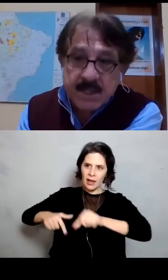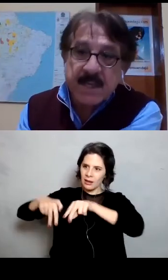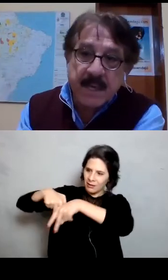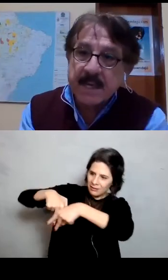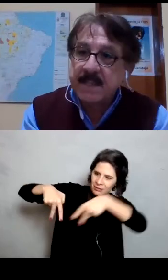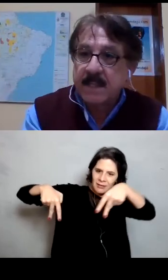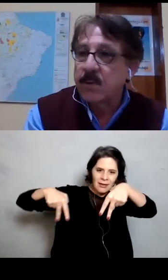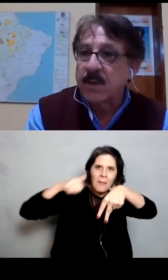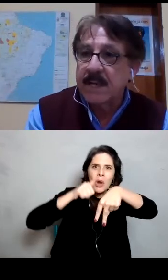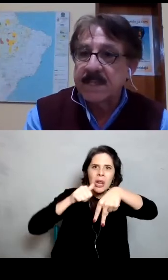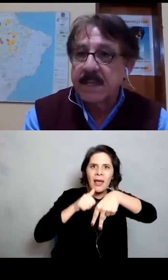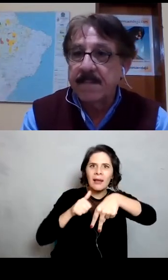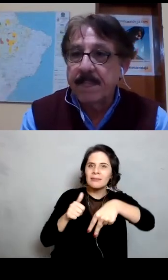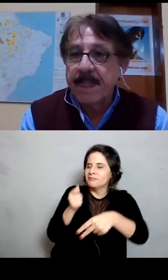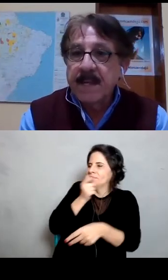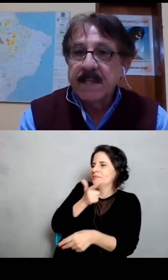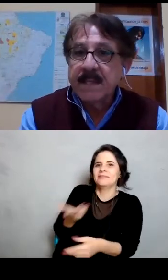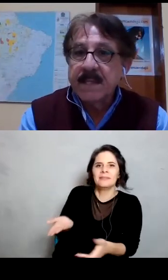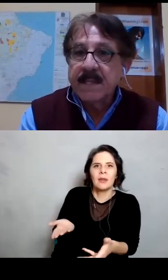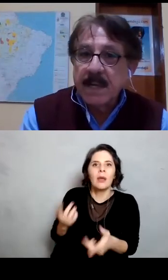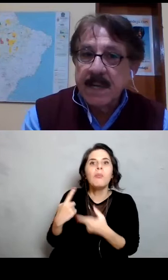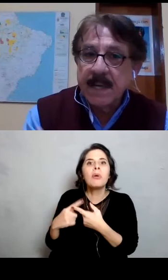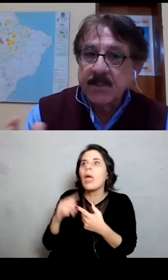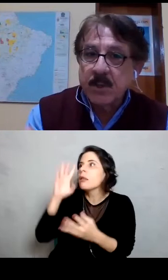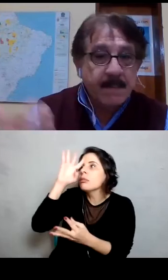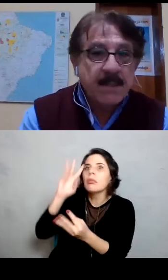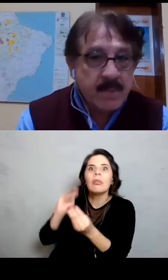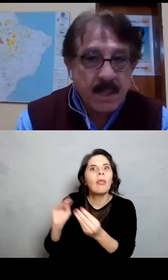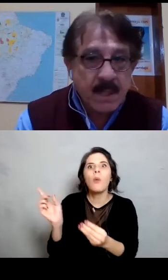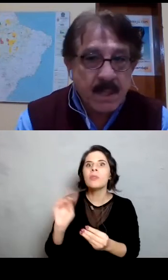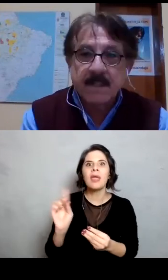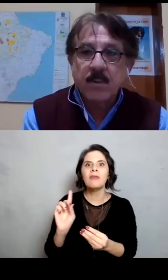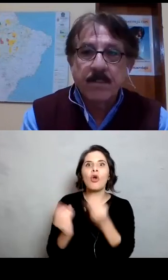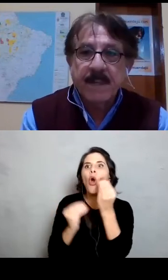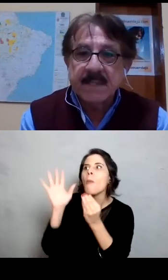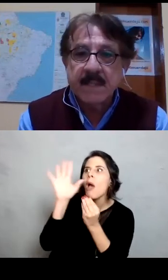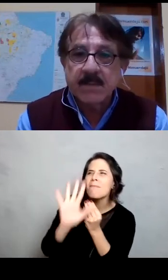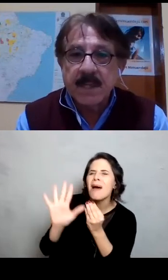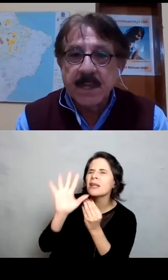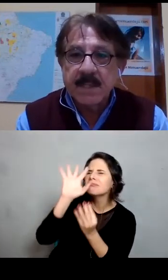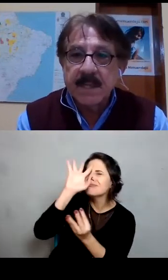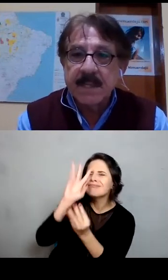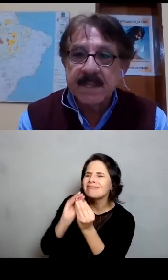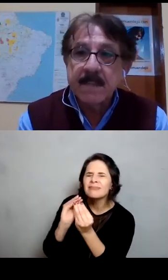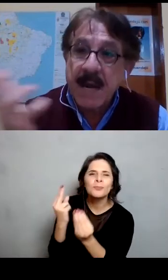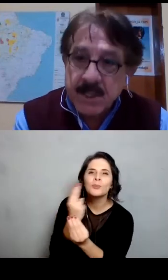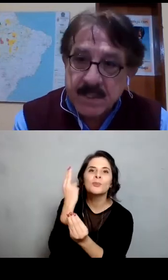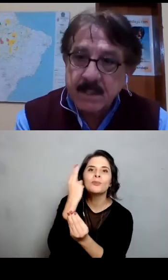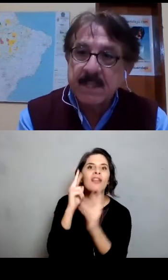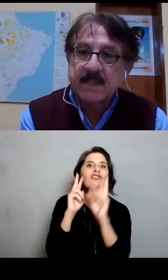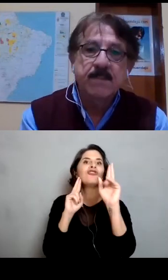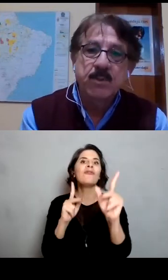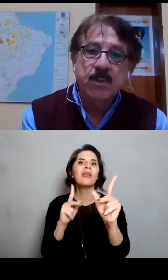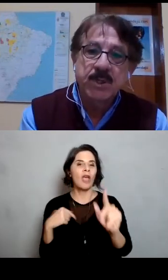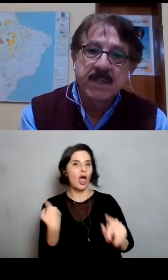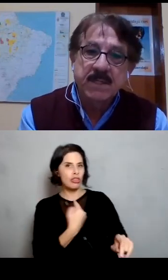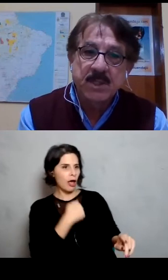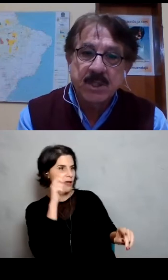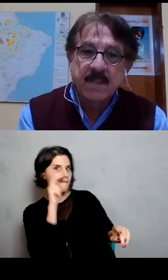reúnem mitos indígenas de diferentes povos, evitem isso. Por quê? Porque vocês acham que